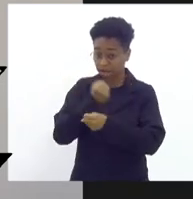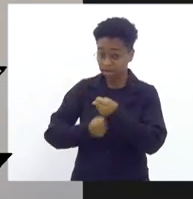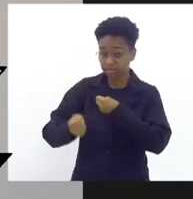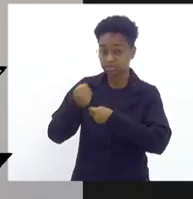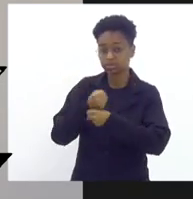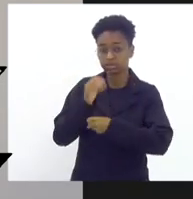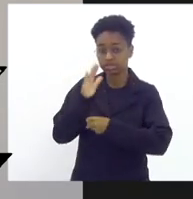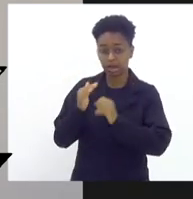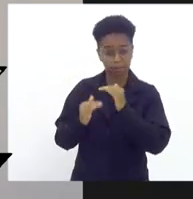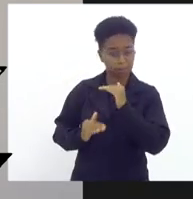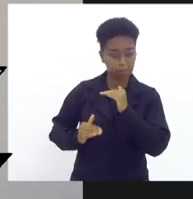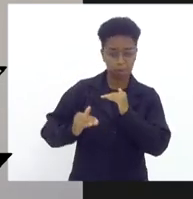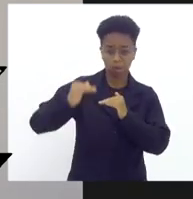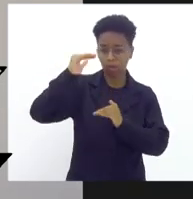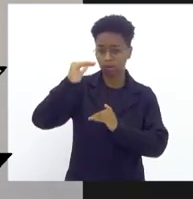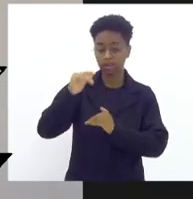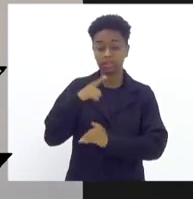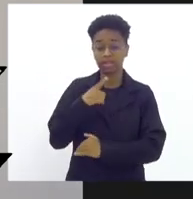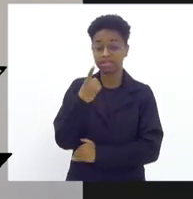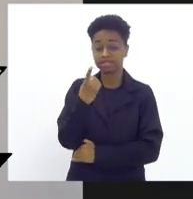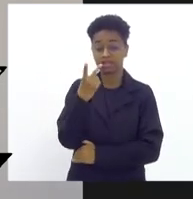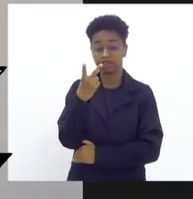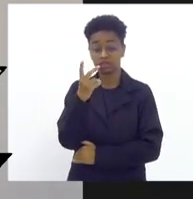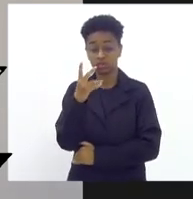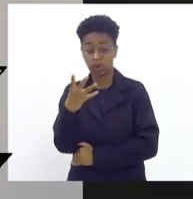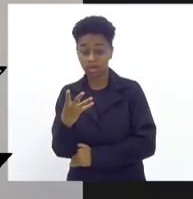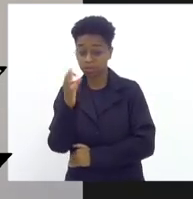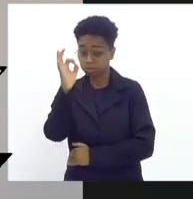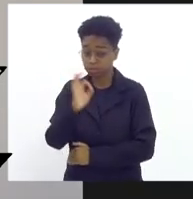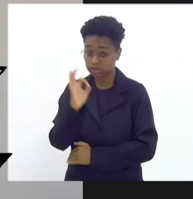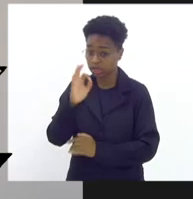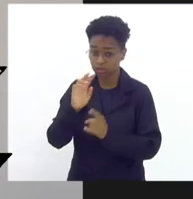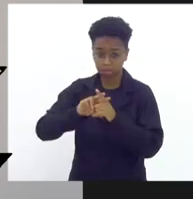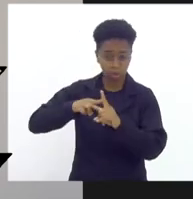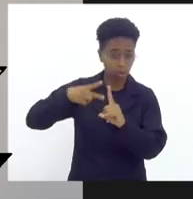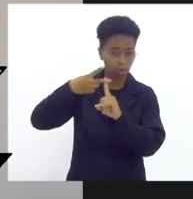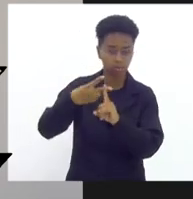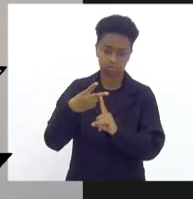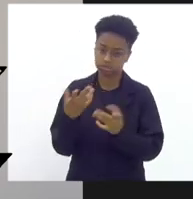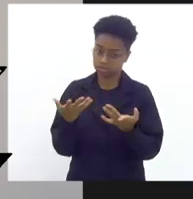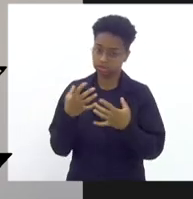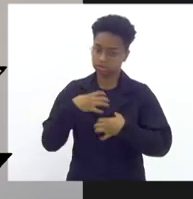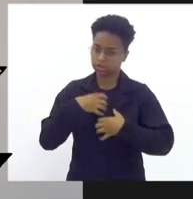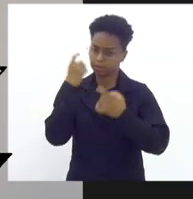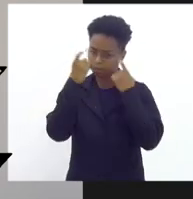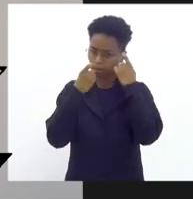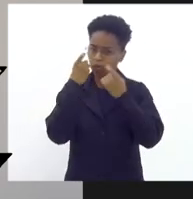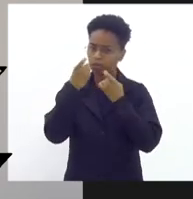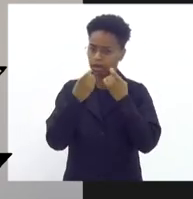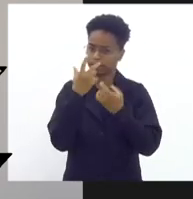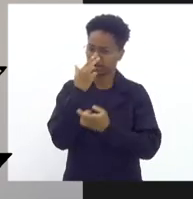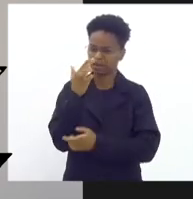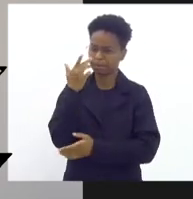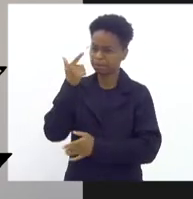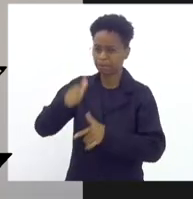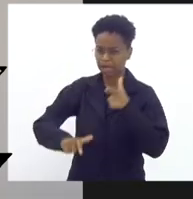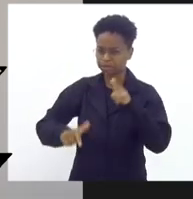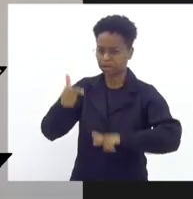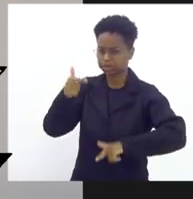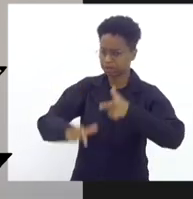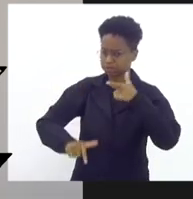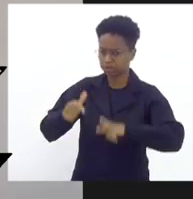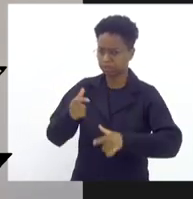já subiu a cifra em 124%. então assim é muito preocupante né tá cada vez mais casos